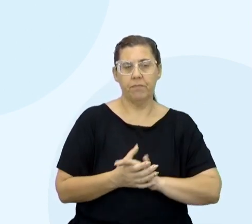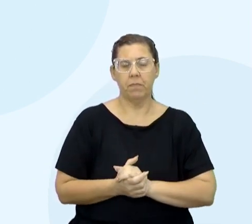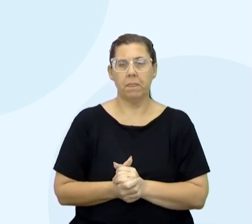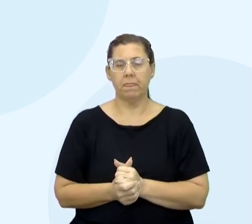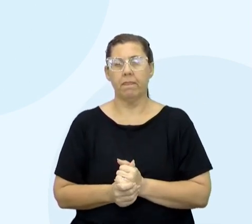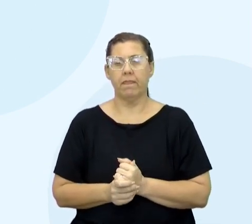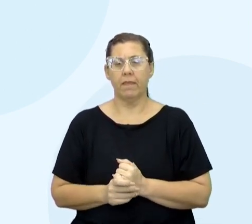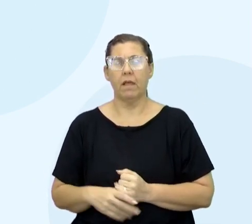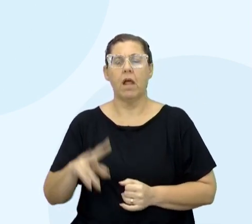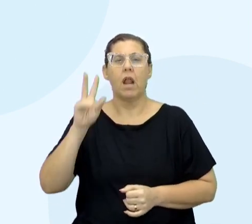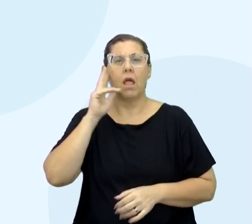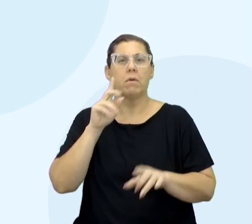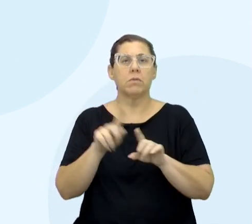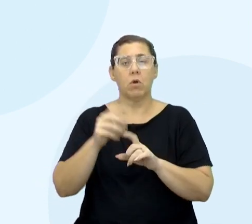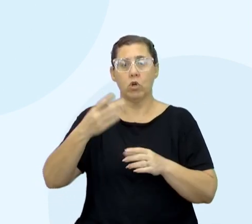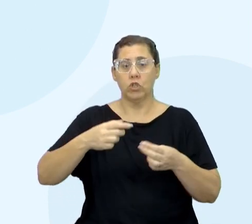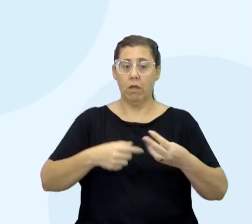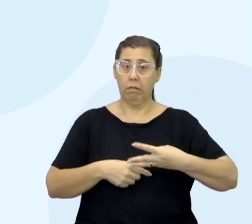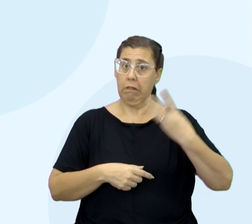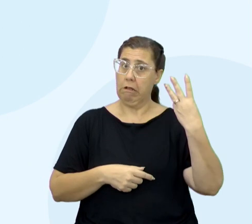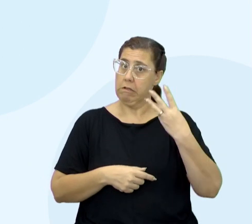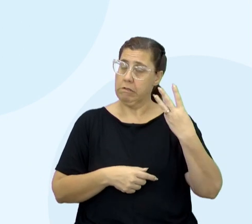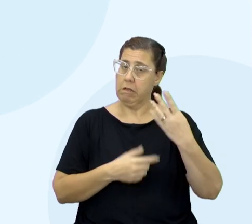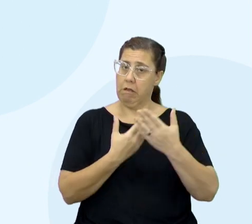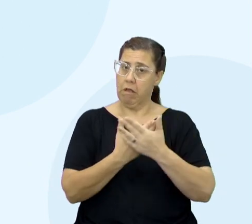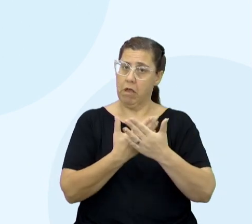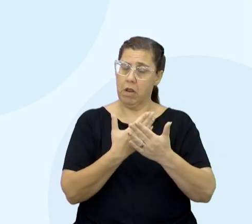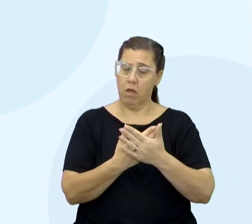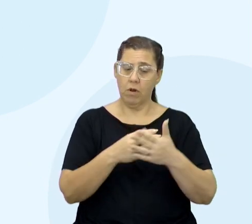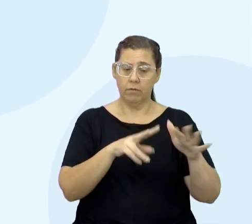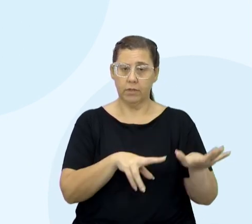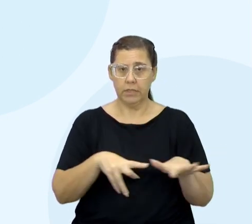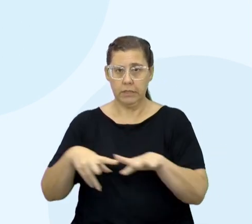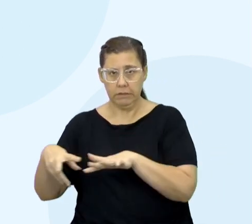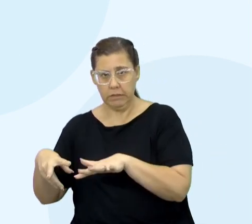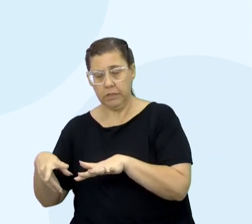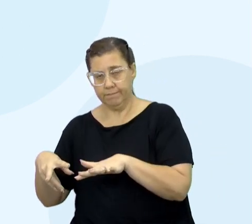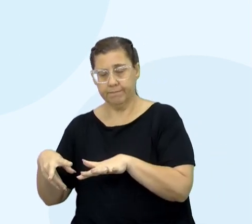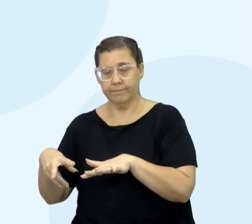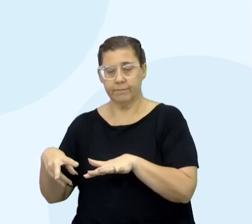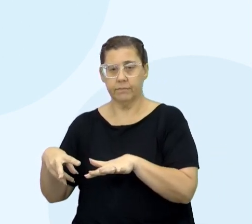Também lembrando que hoje é a terceira aula da semana